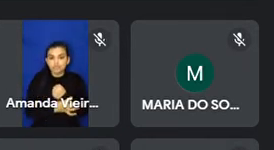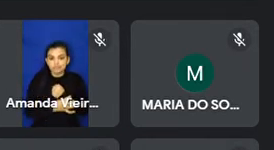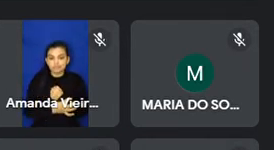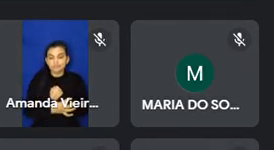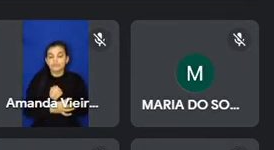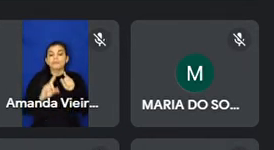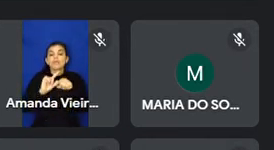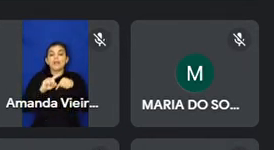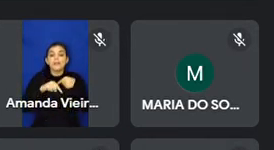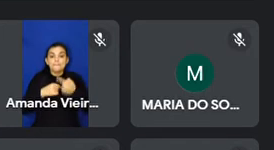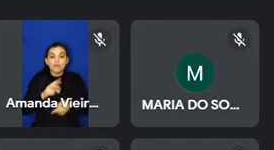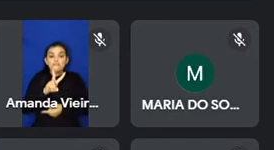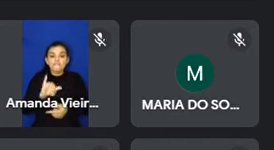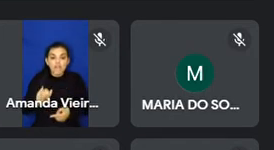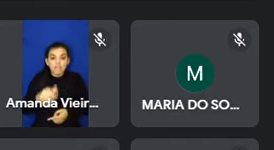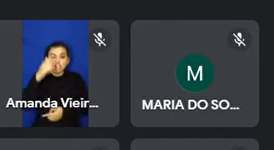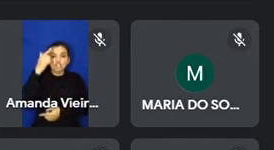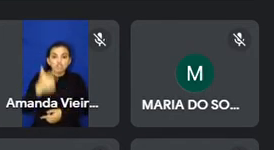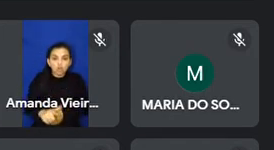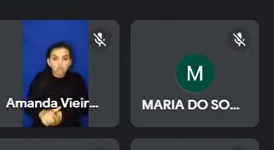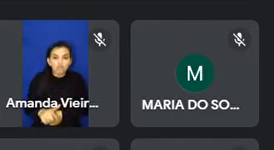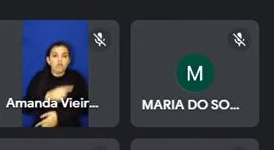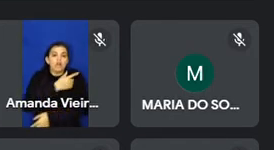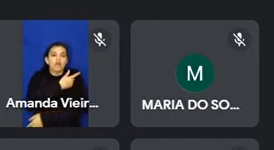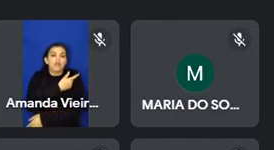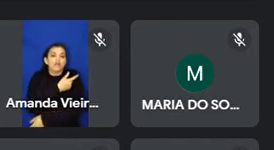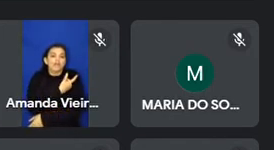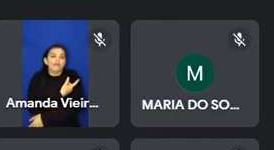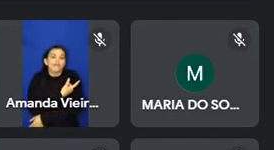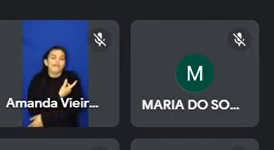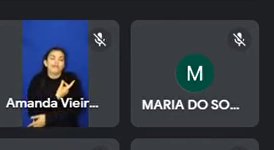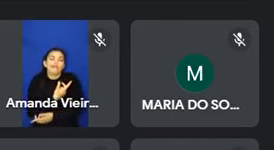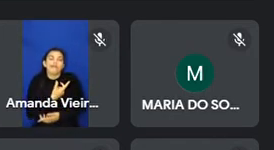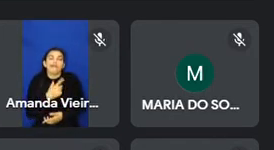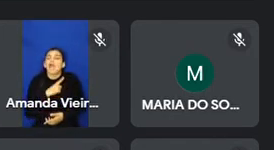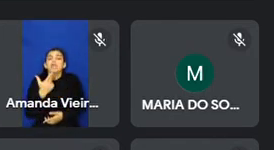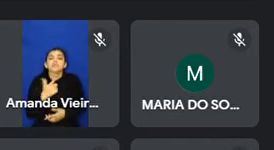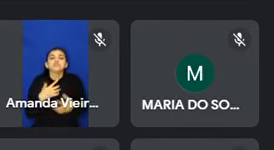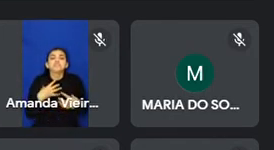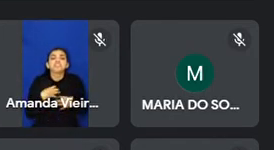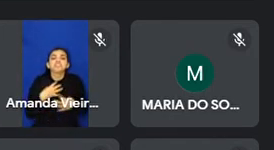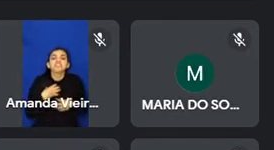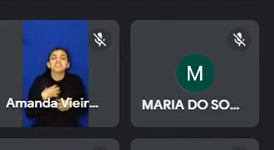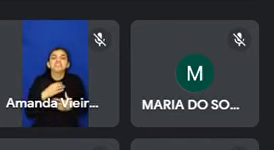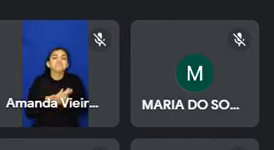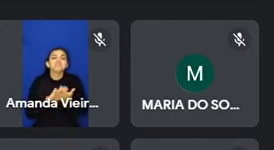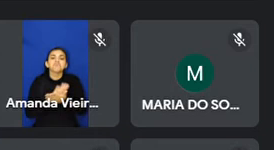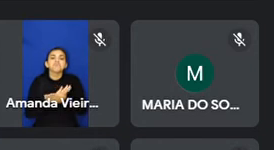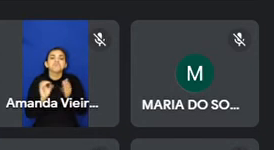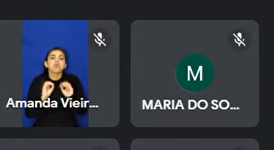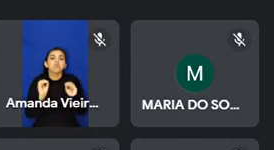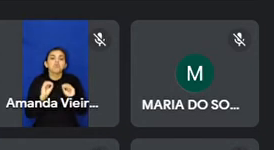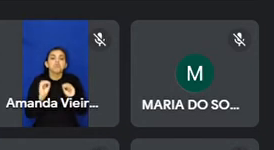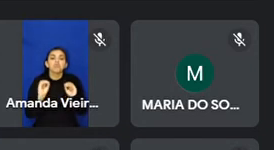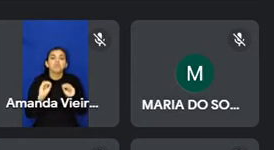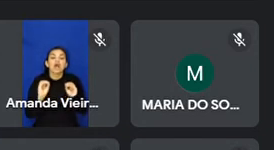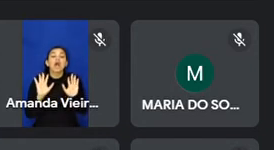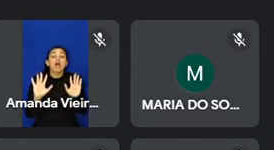expor de novo, né? Na imensa maioria das vezes, nem sintomas a gente tem. Mas se a gente apresentar